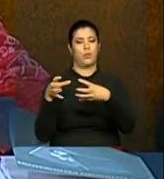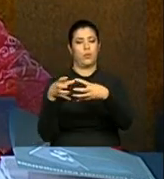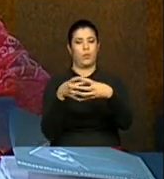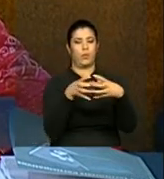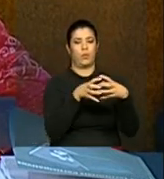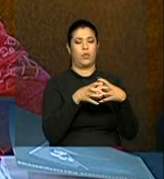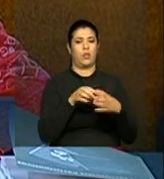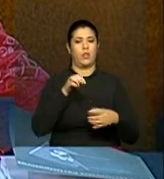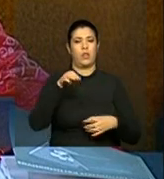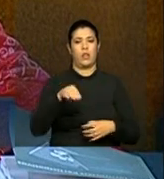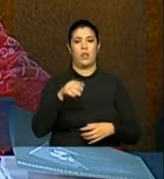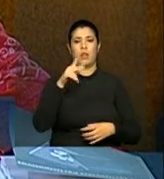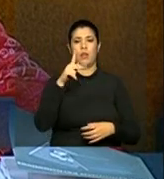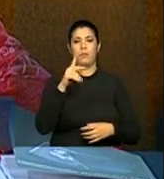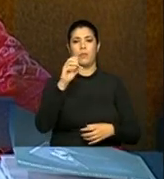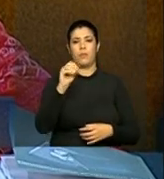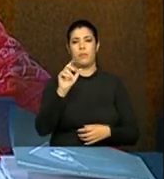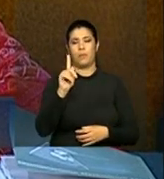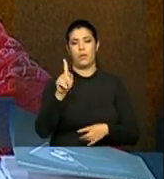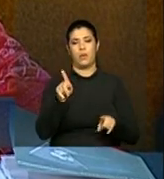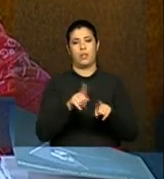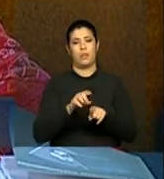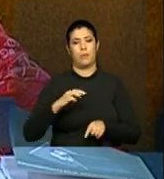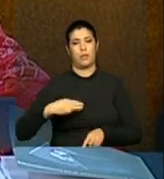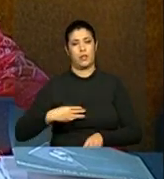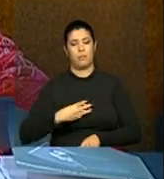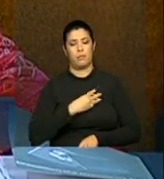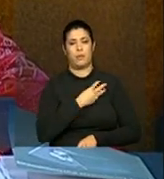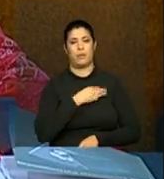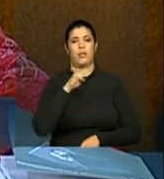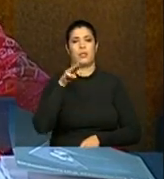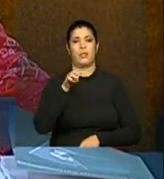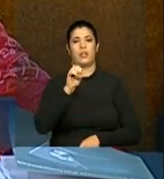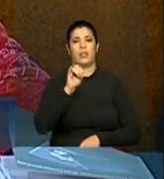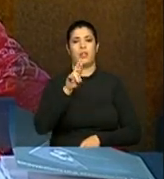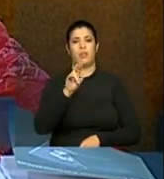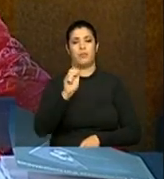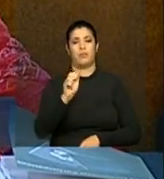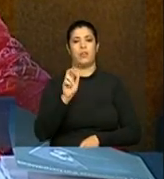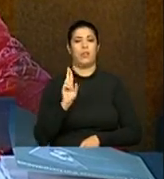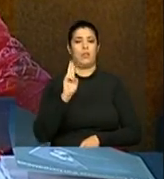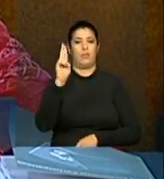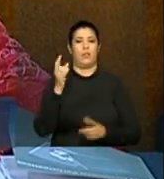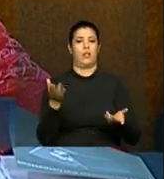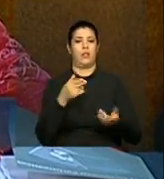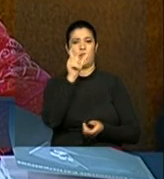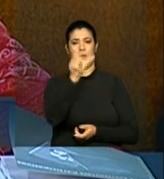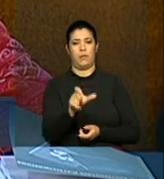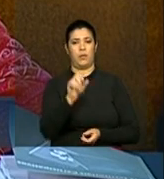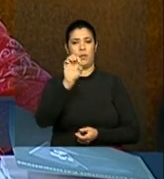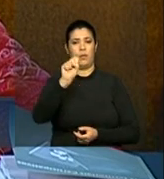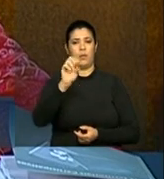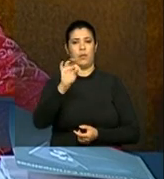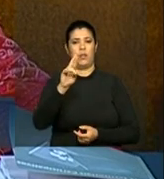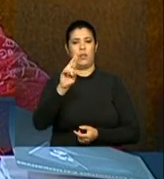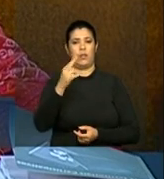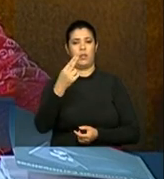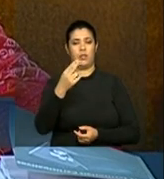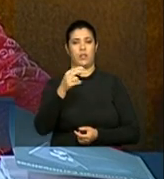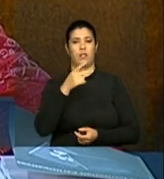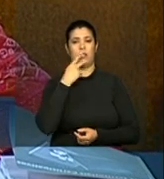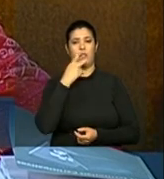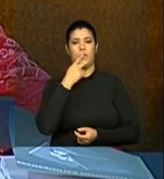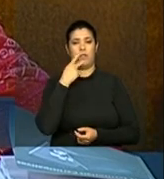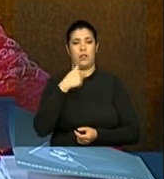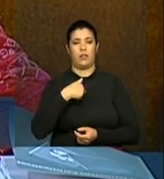MPOG, da ministra Miriam, em nome da Ester, né? e dizer que enquanto governo